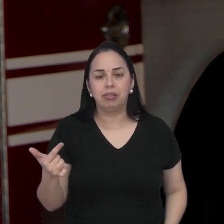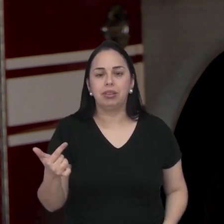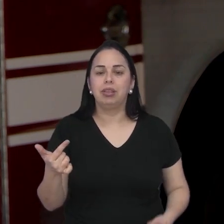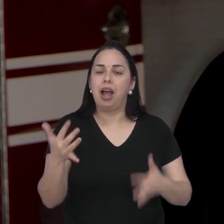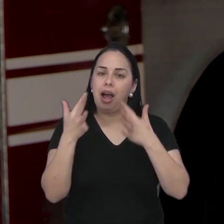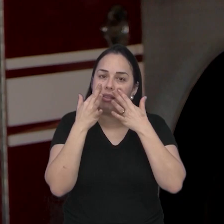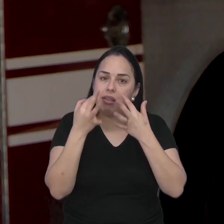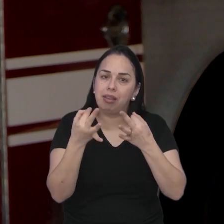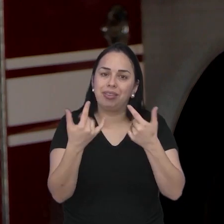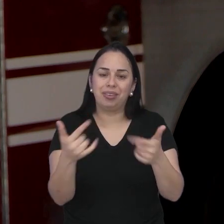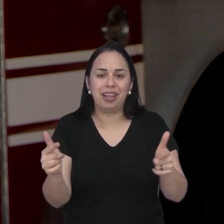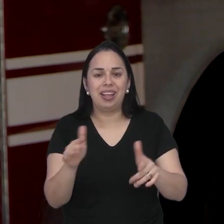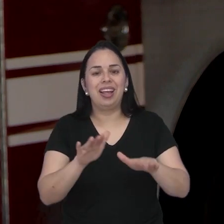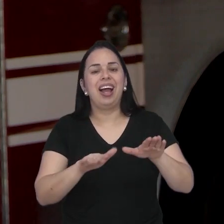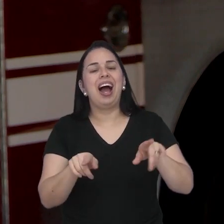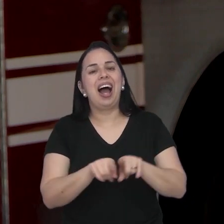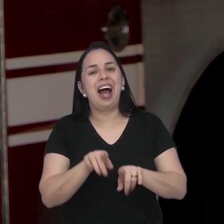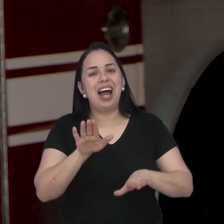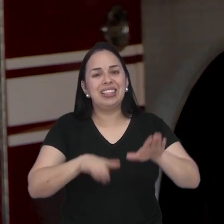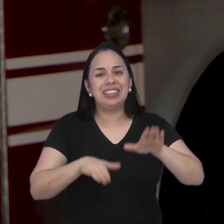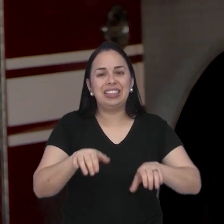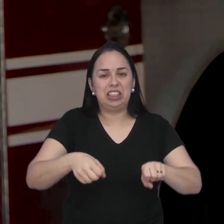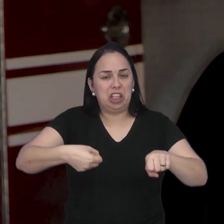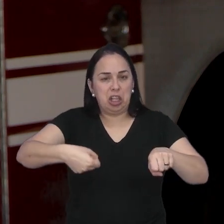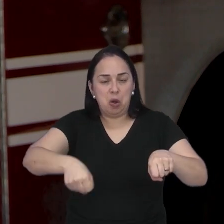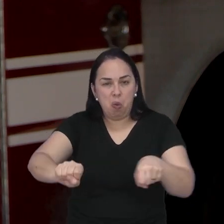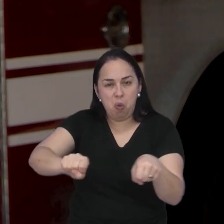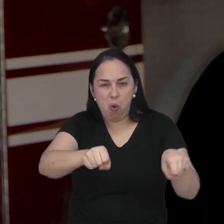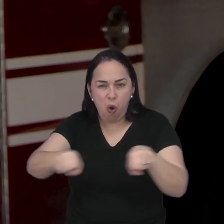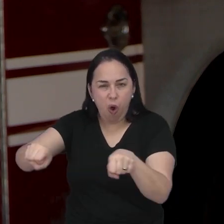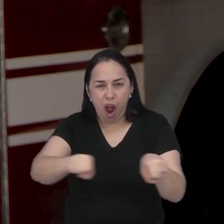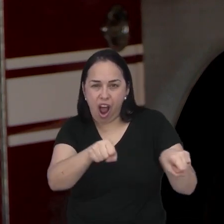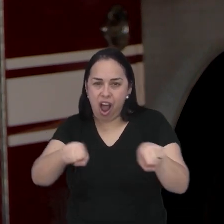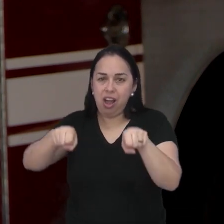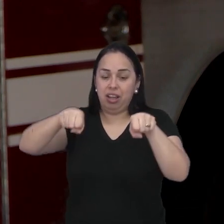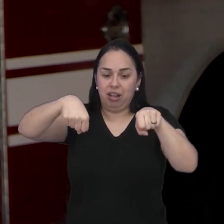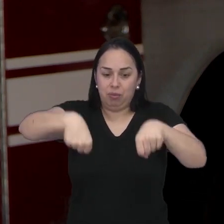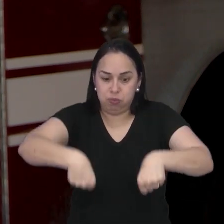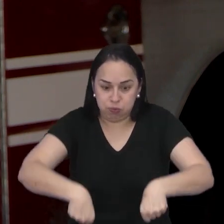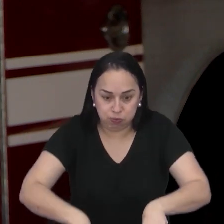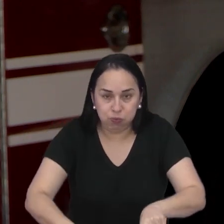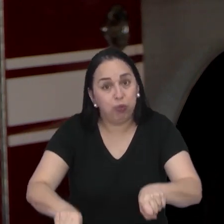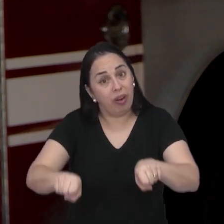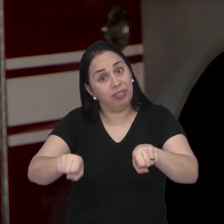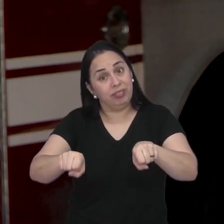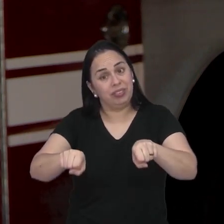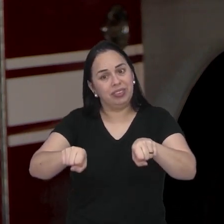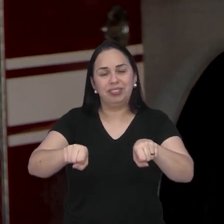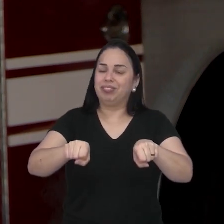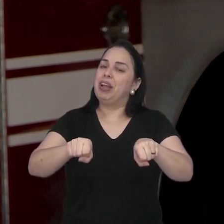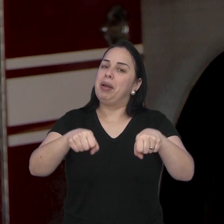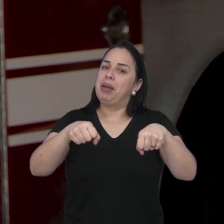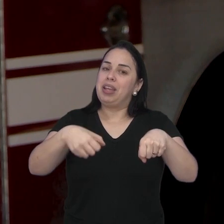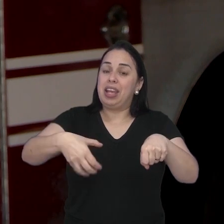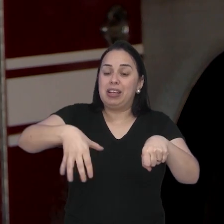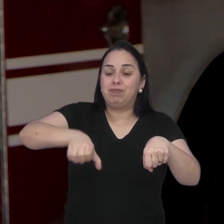tem essa atenção. Além do que as crianças muitas vezes tentam andar em alta velocidade. E aí quer pegar uma descida e não fica atento ao